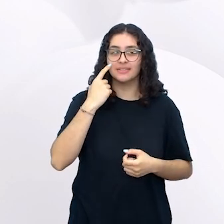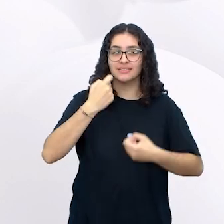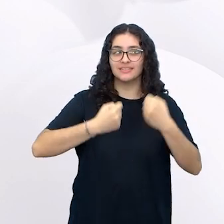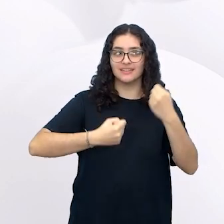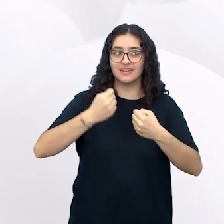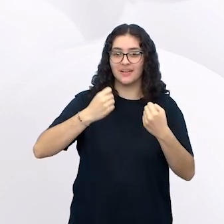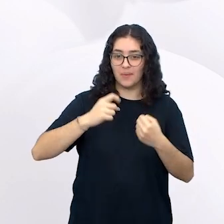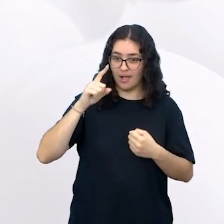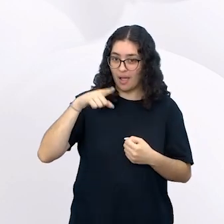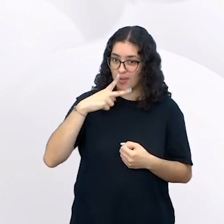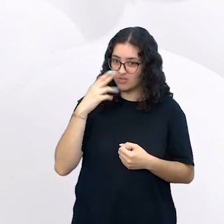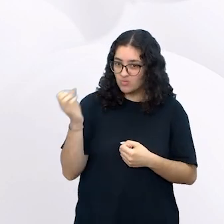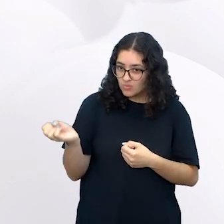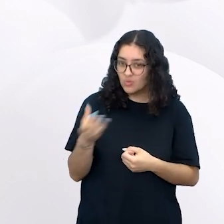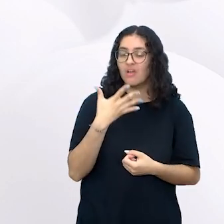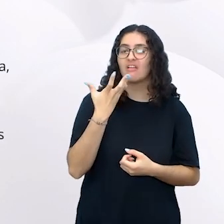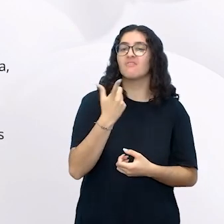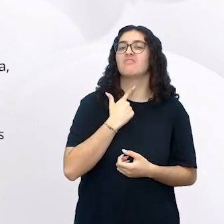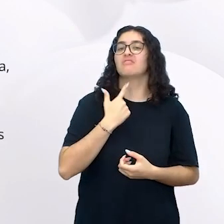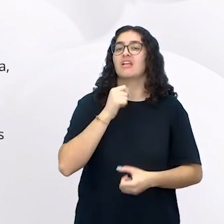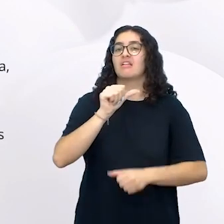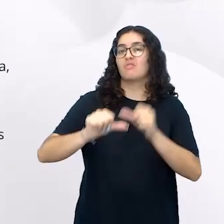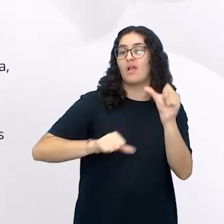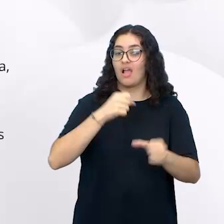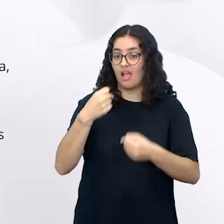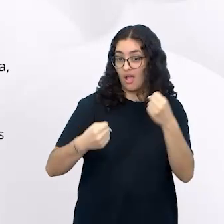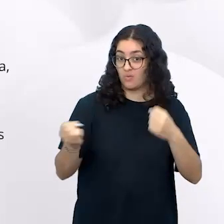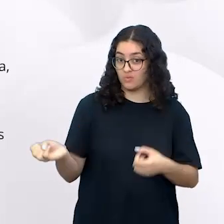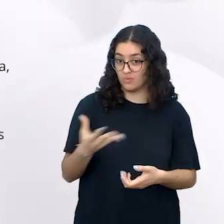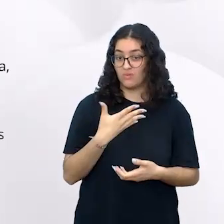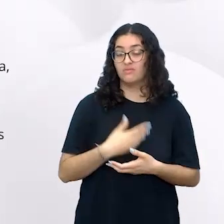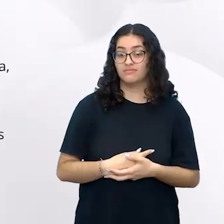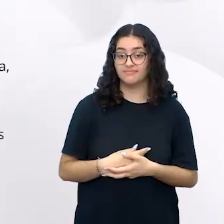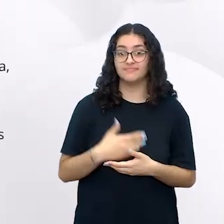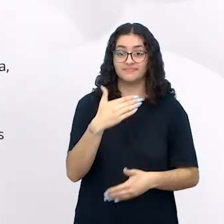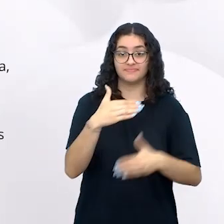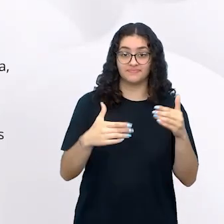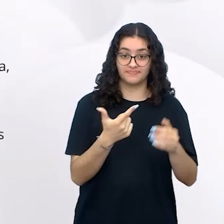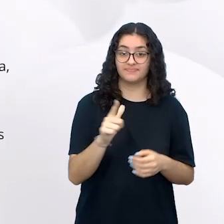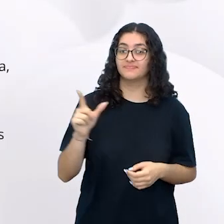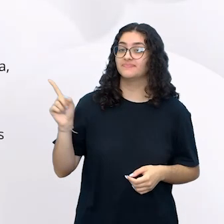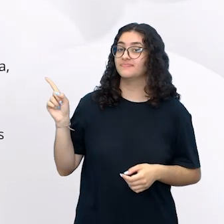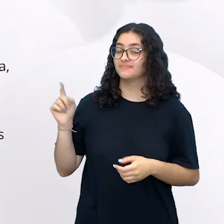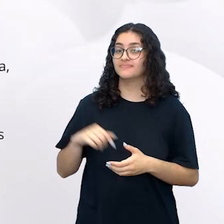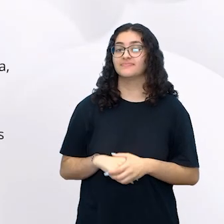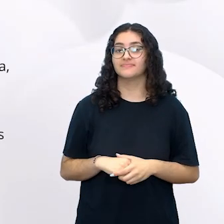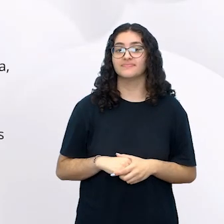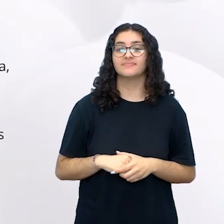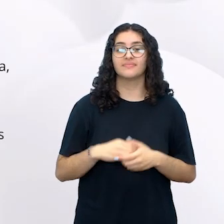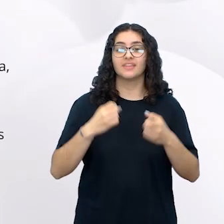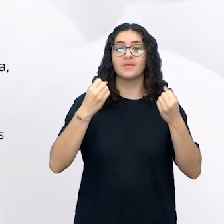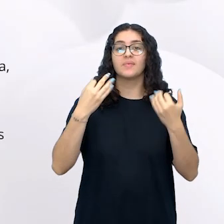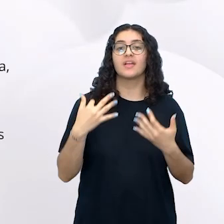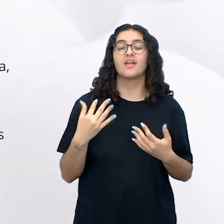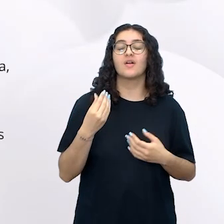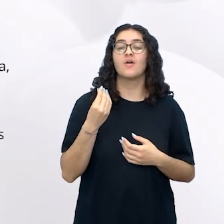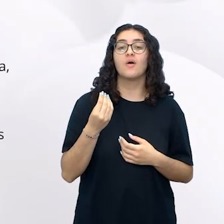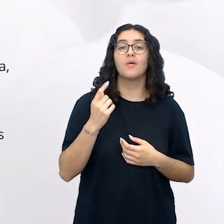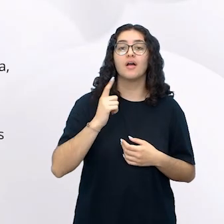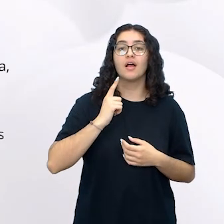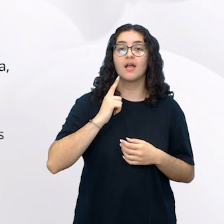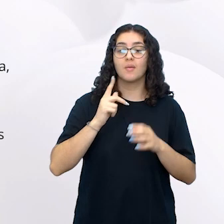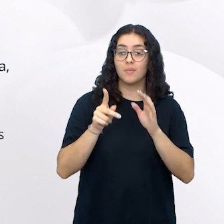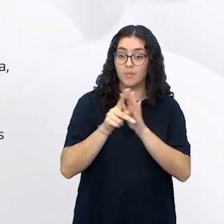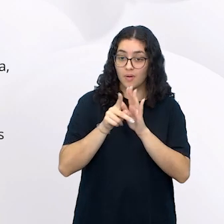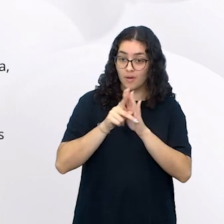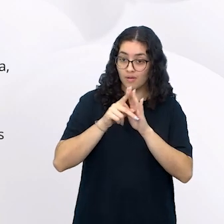moderno, então você quer trocar de carro, né? Aí no próximo slide a gente fala da alternativa que surgiu para a economia